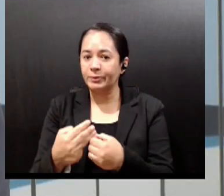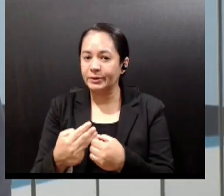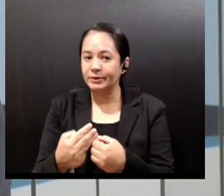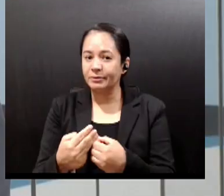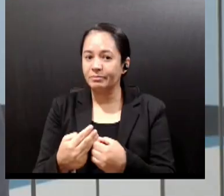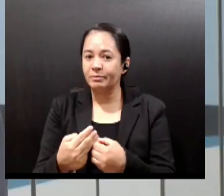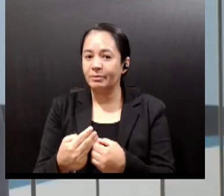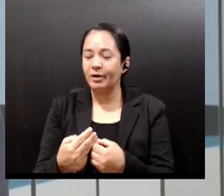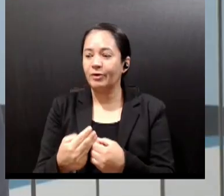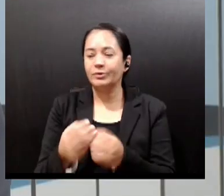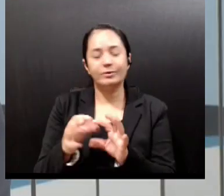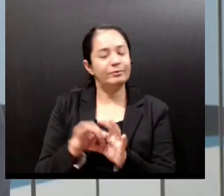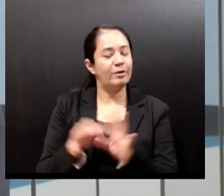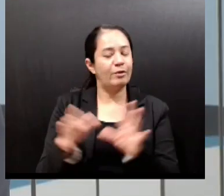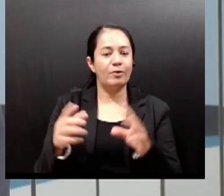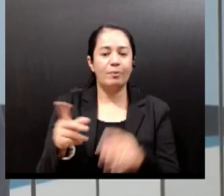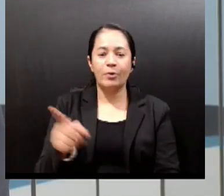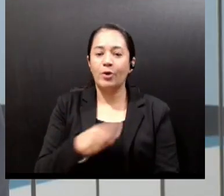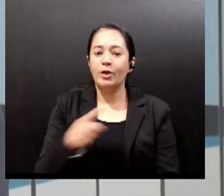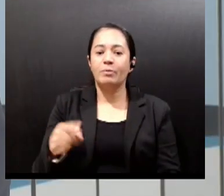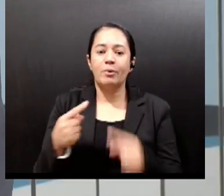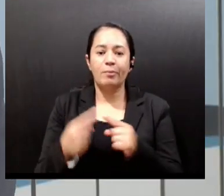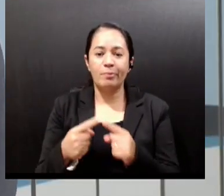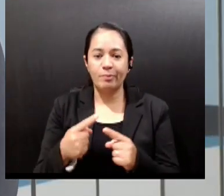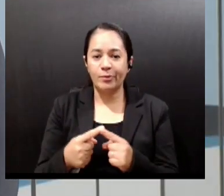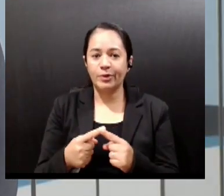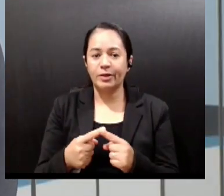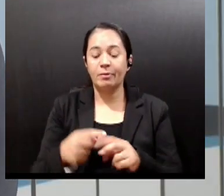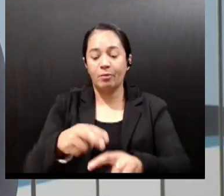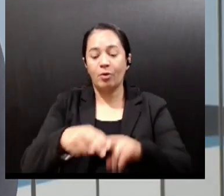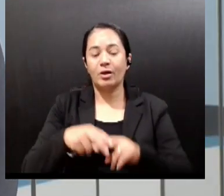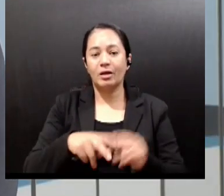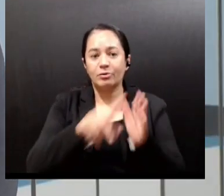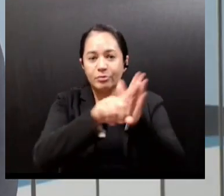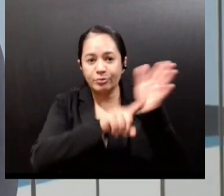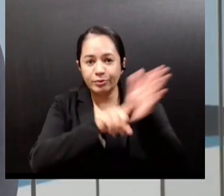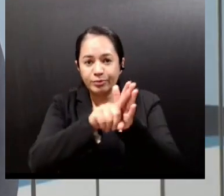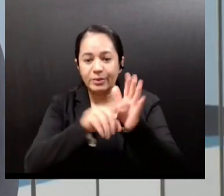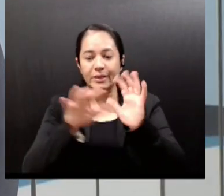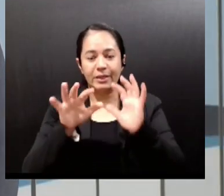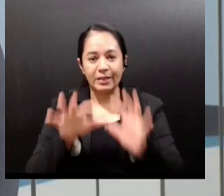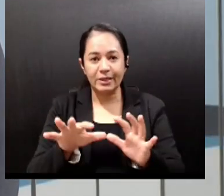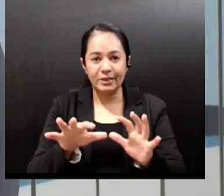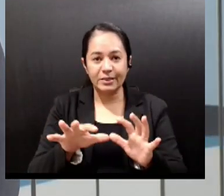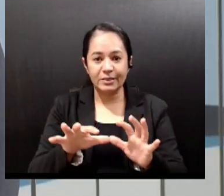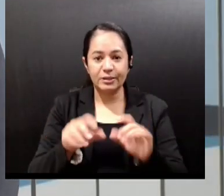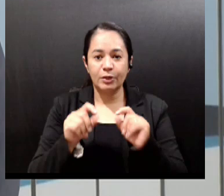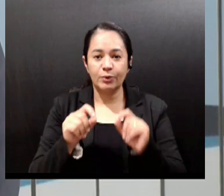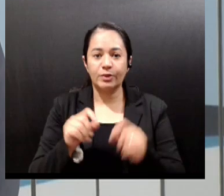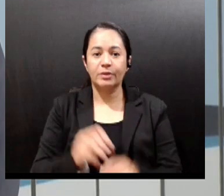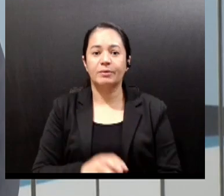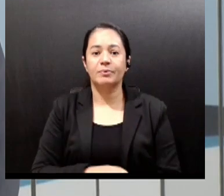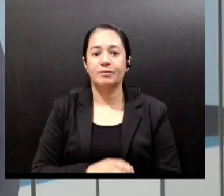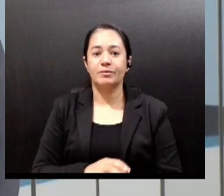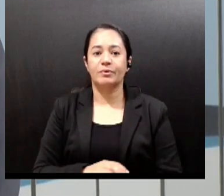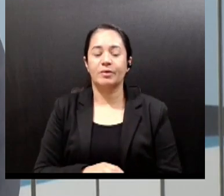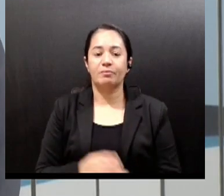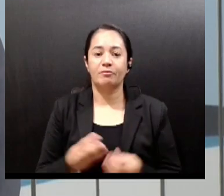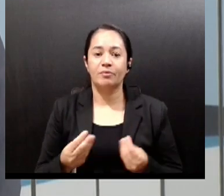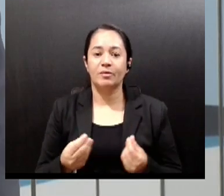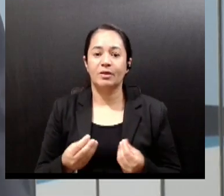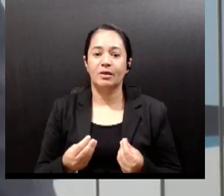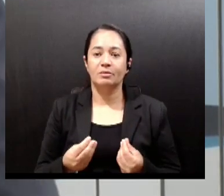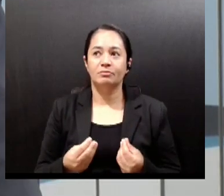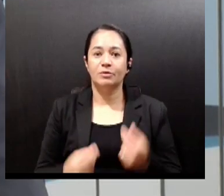motocicleta, por causa desse dado estatístico. E esse é a questão que não foi muito debatido, é